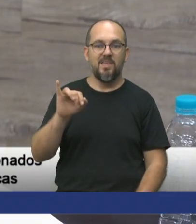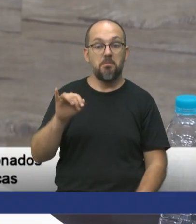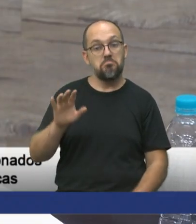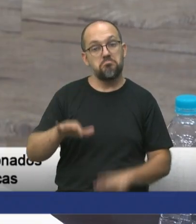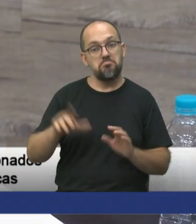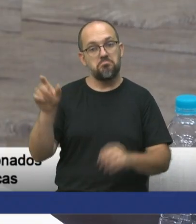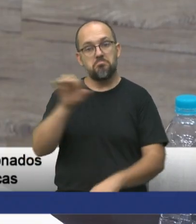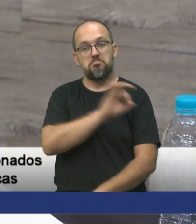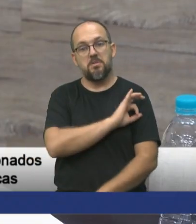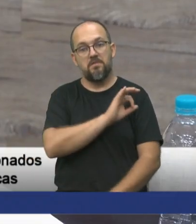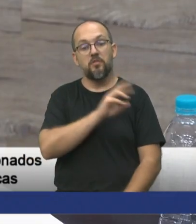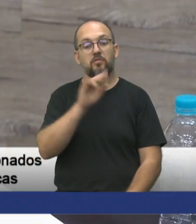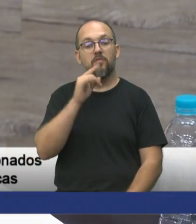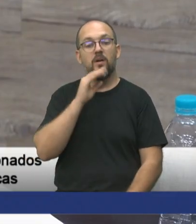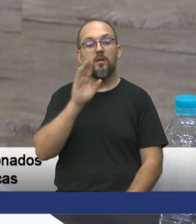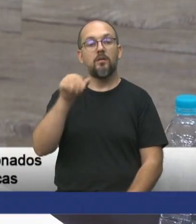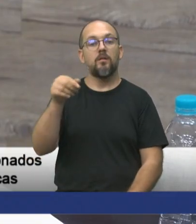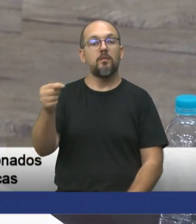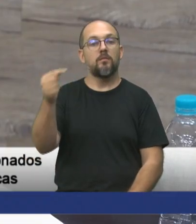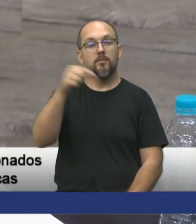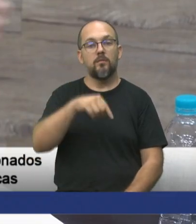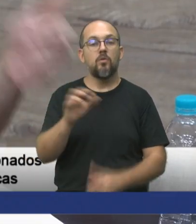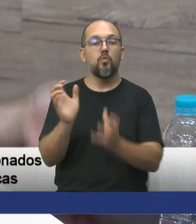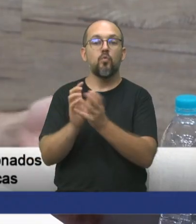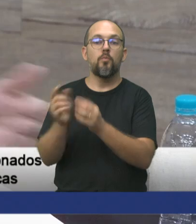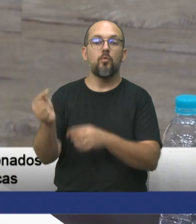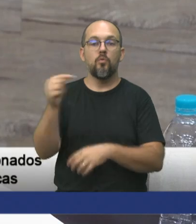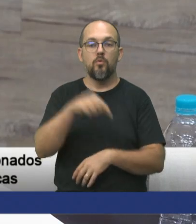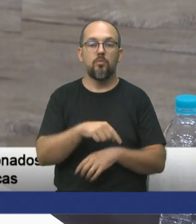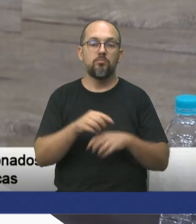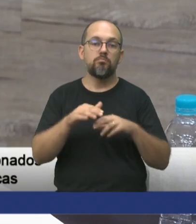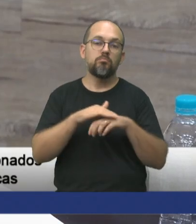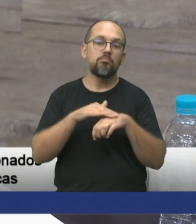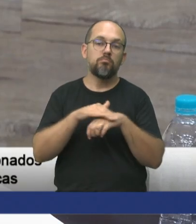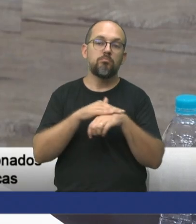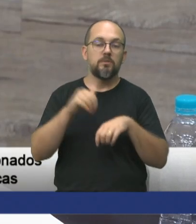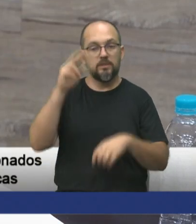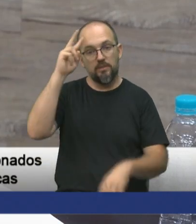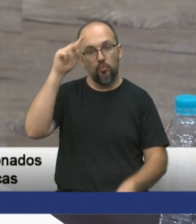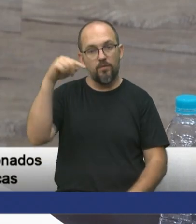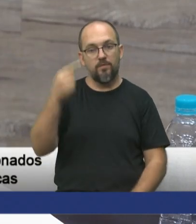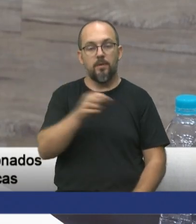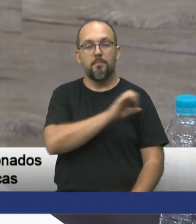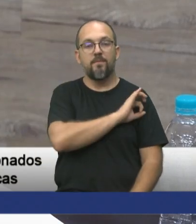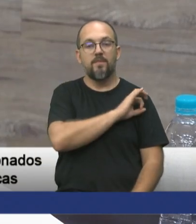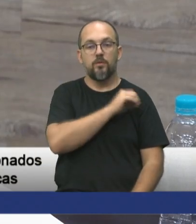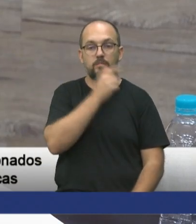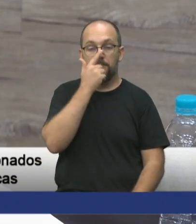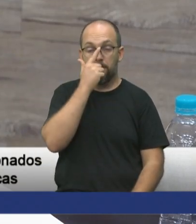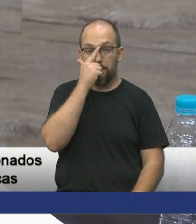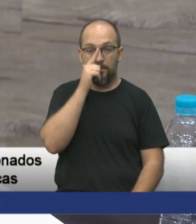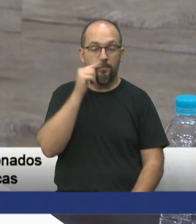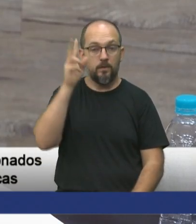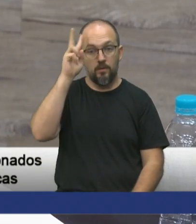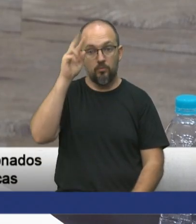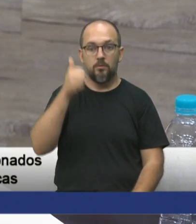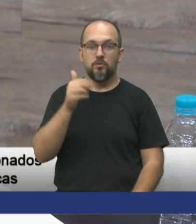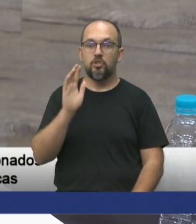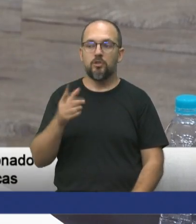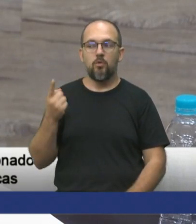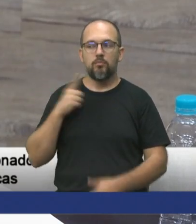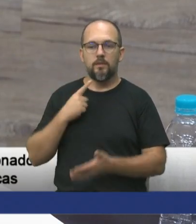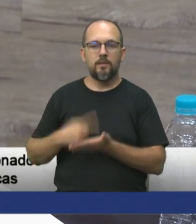prefeito as atenda um grupo de representantes na segunda-feira. E aí na segunda-feira a gente já tem uma tarefa para fazer, né,